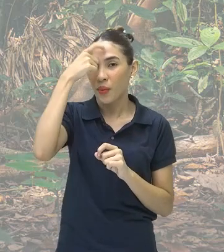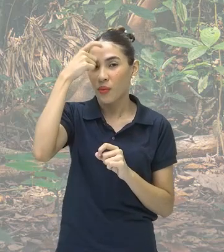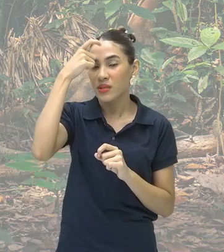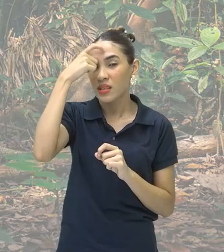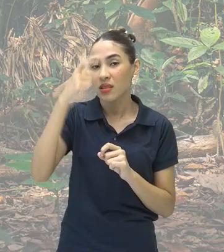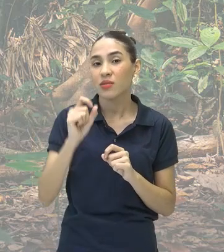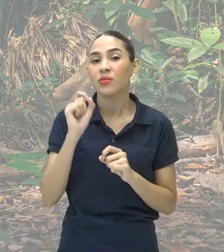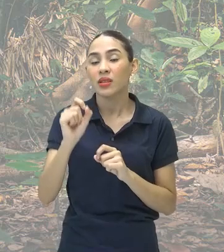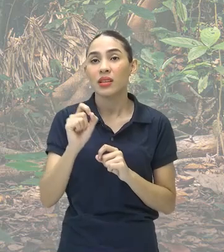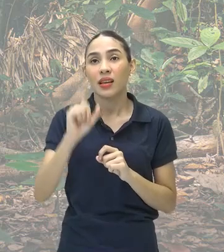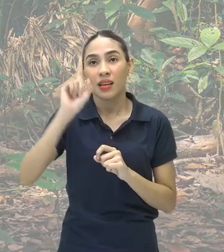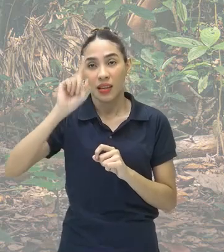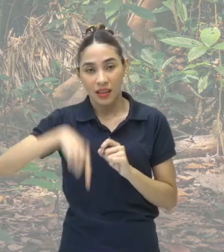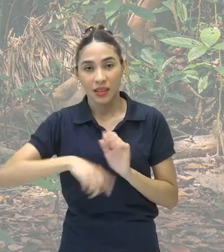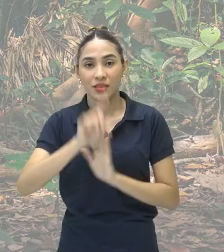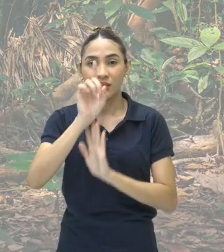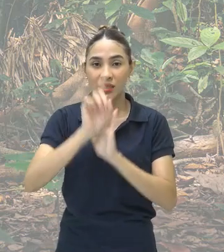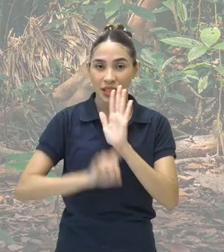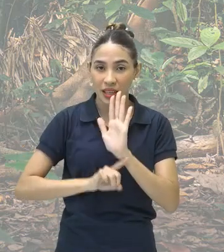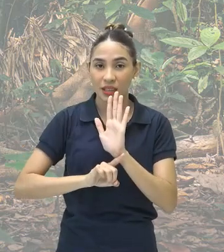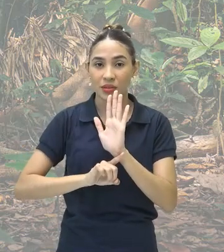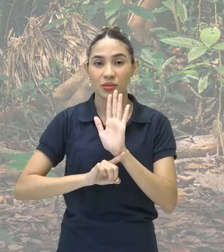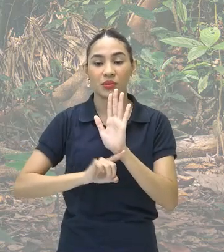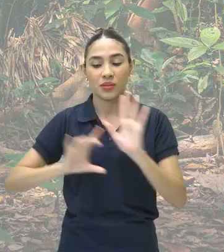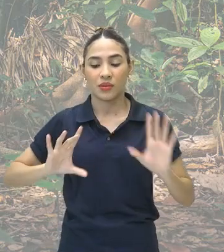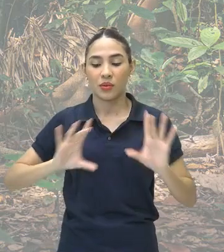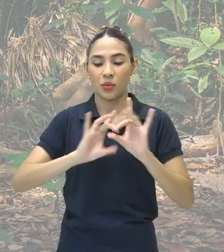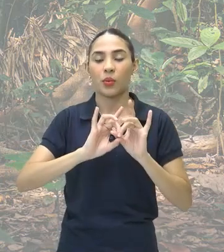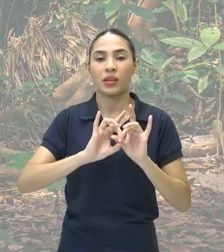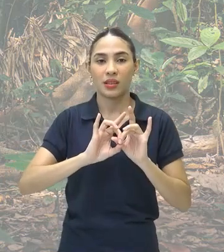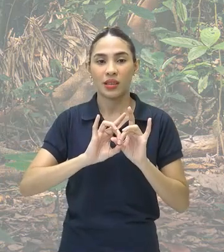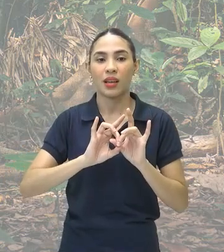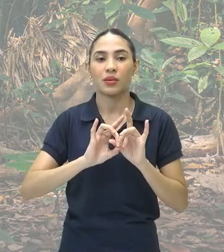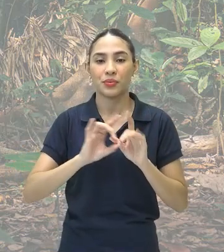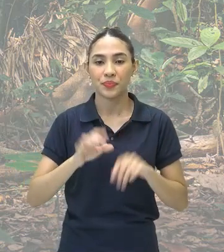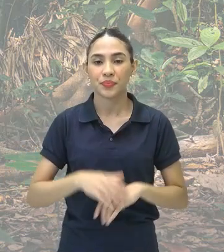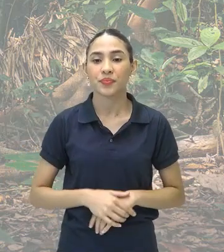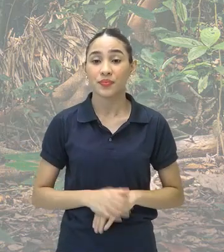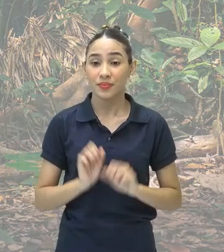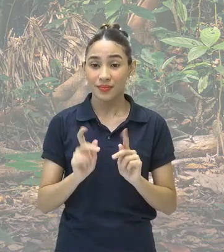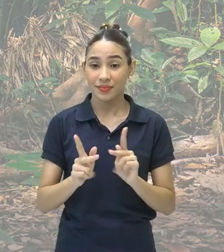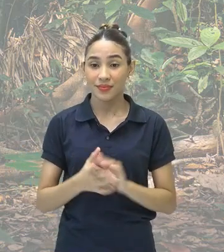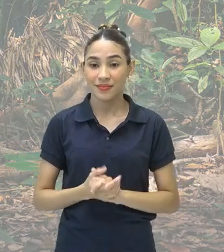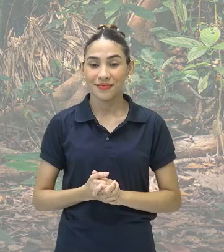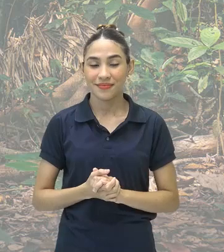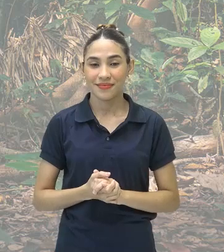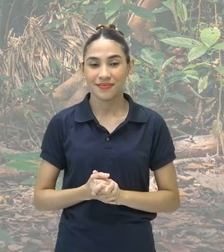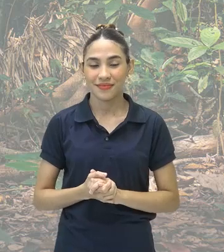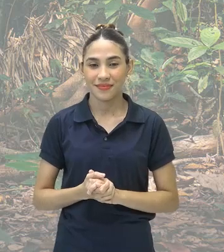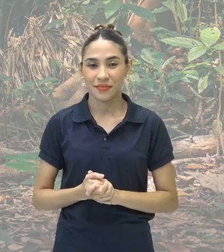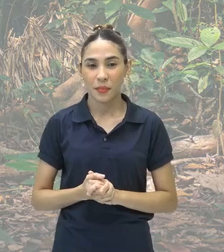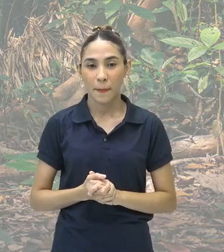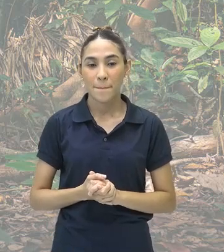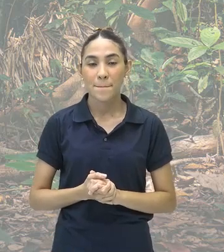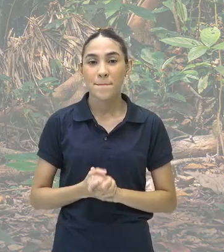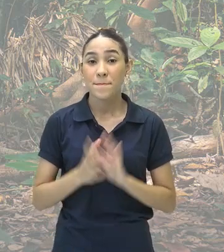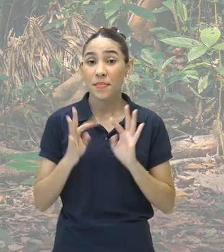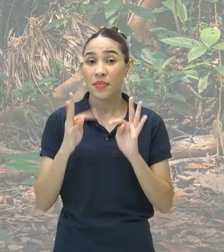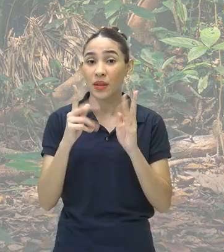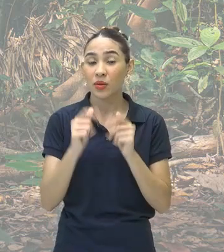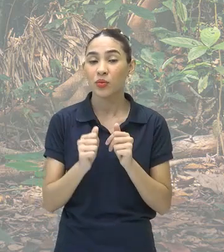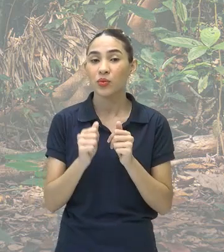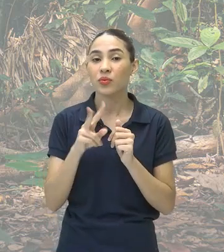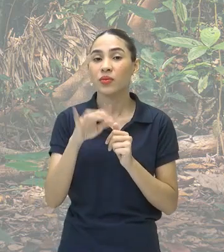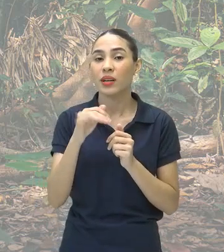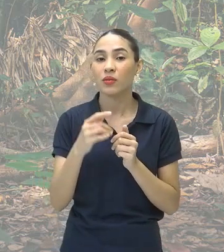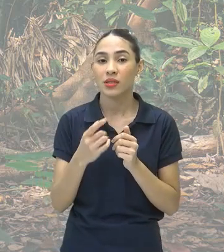de que são direitos que estão conectados ali. Tá bom? Muito bem. Isso tudo gera